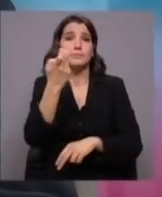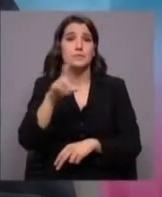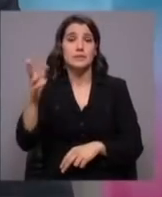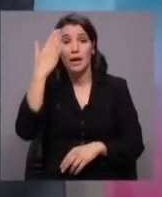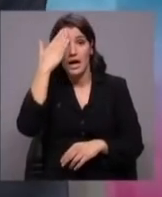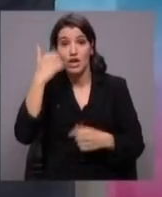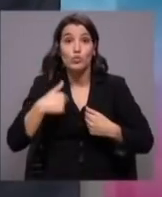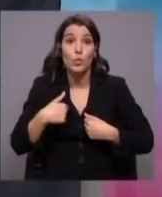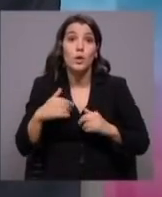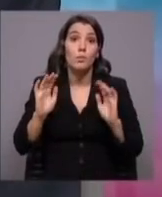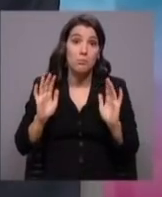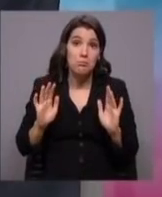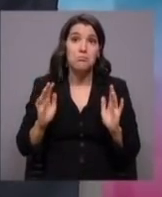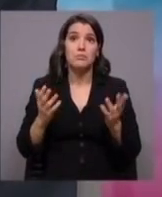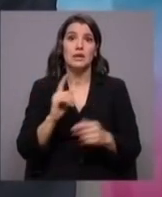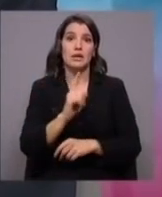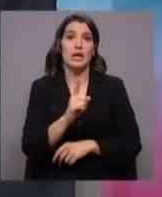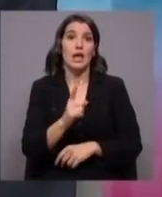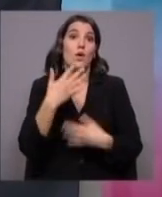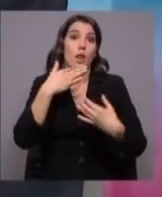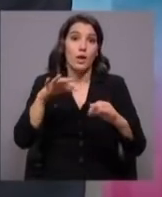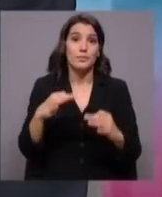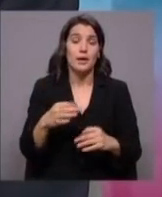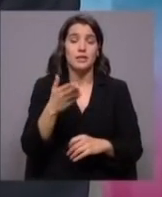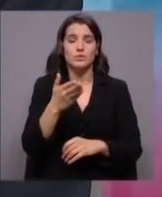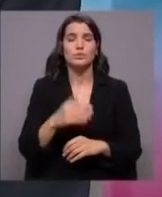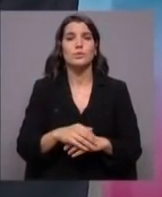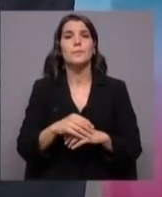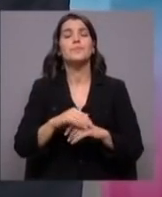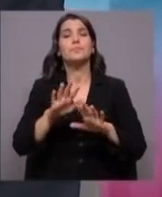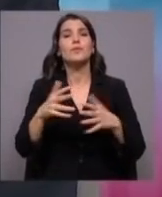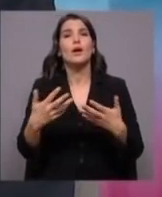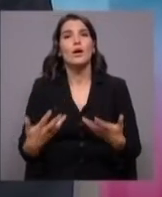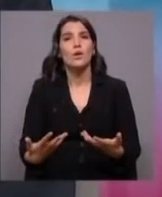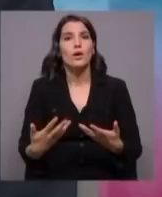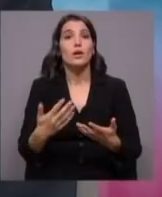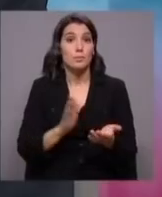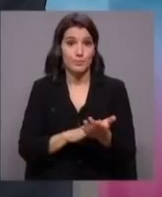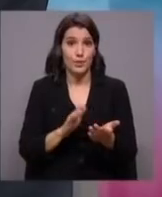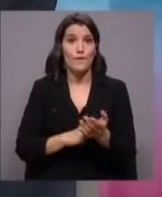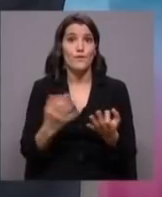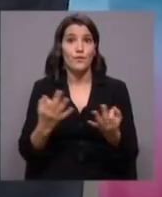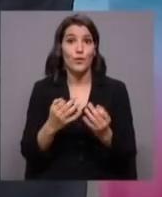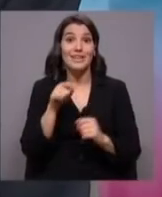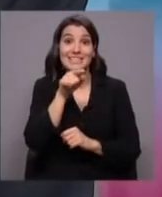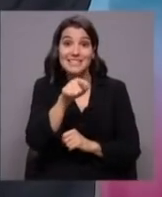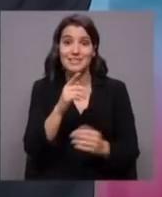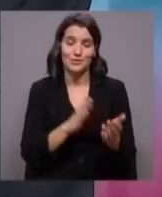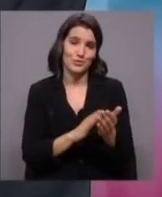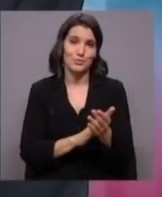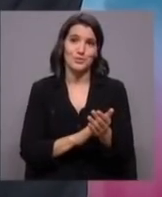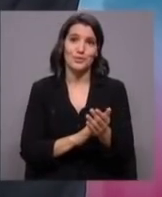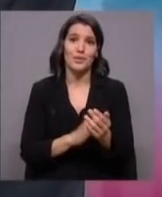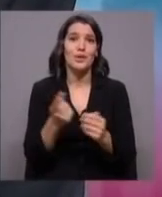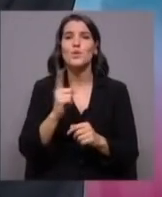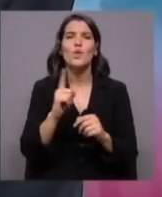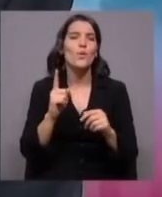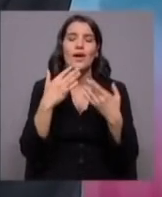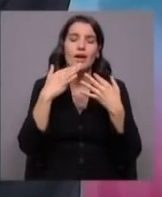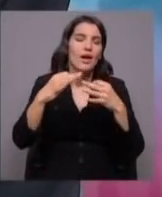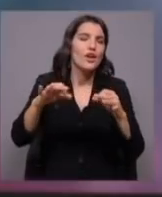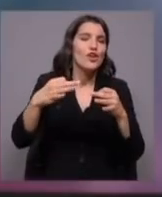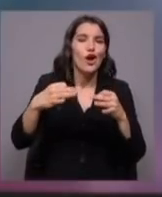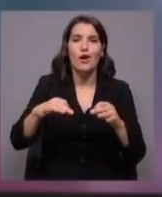eu que é normal isso. Agora, o que ficou provado, isso é que ficou provado, não é uma normalização